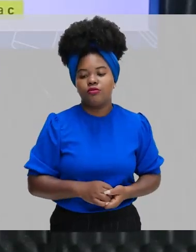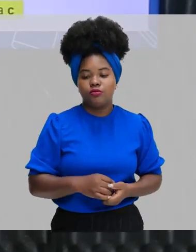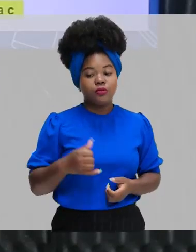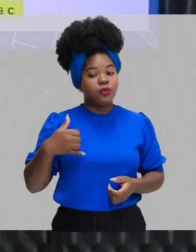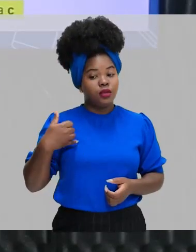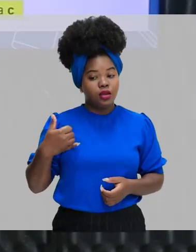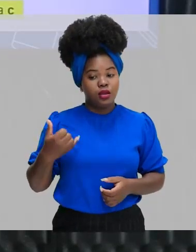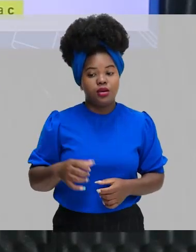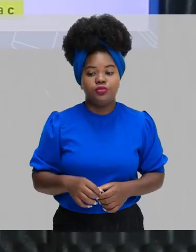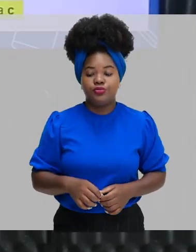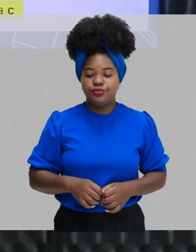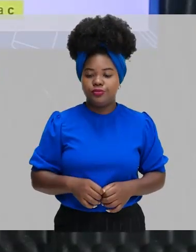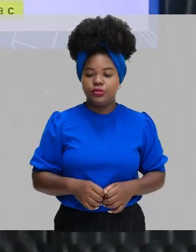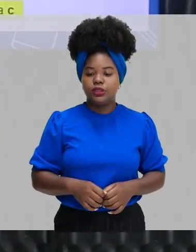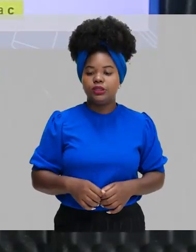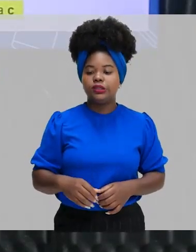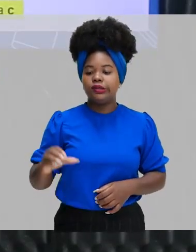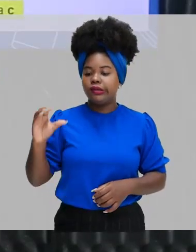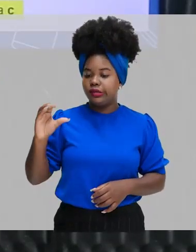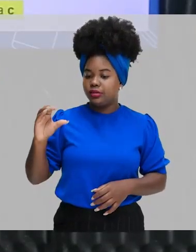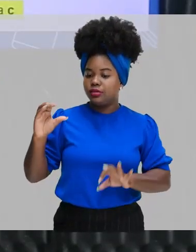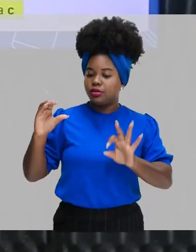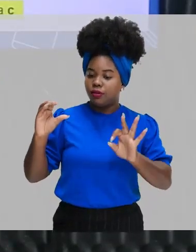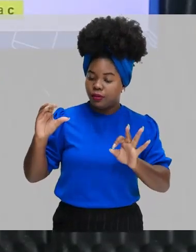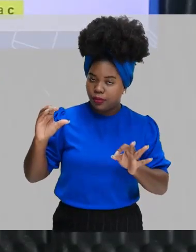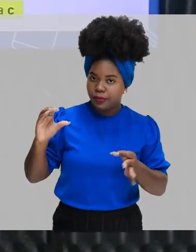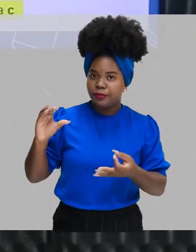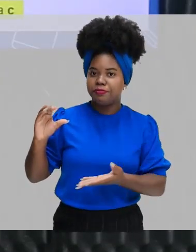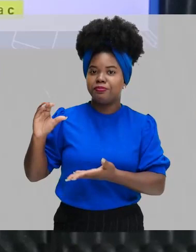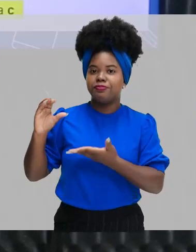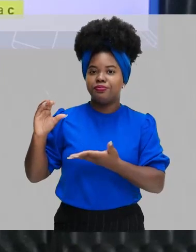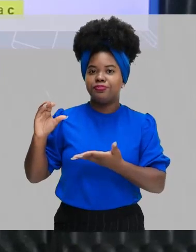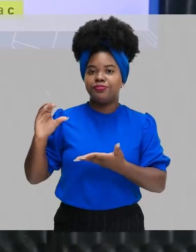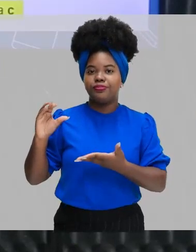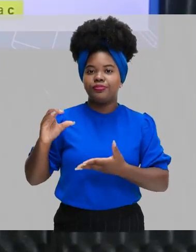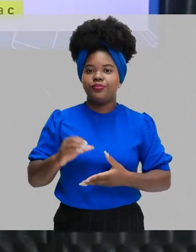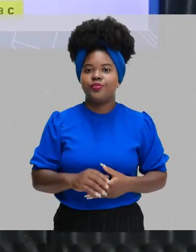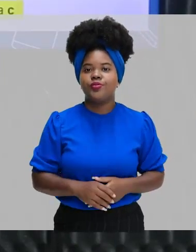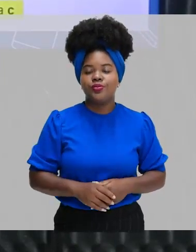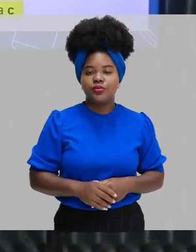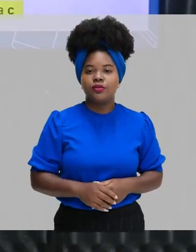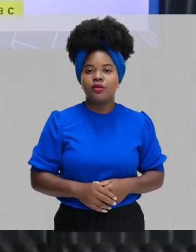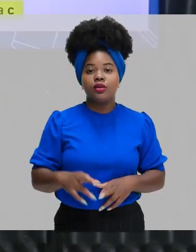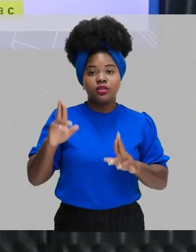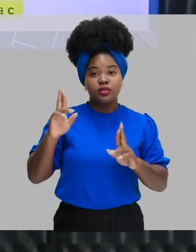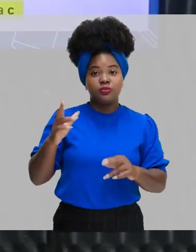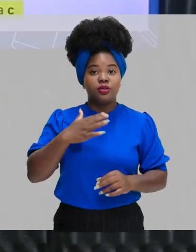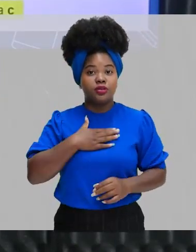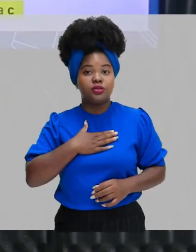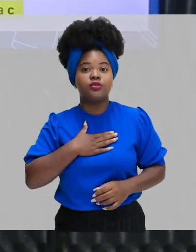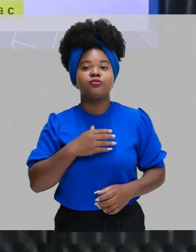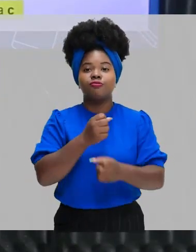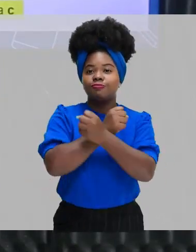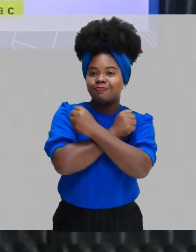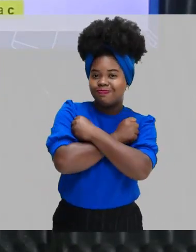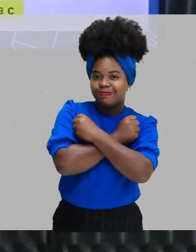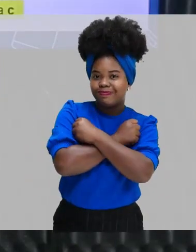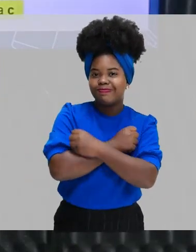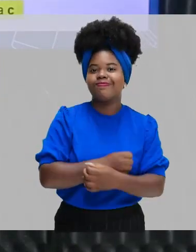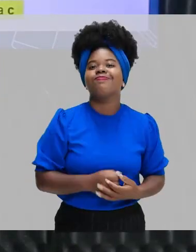11.460 anos é a idade aproximada do fóssil show turminha vou ficando por aqui forte